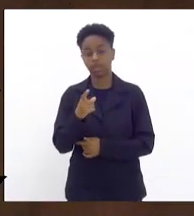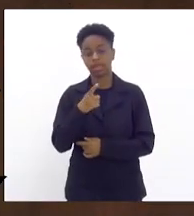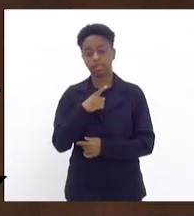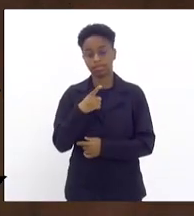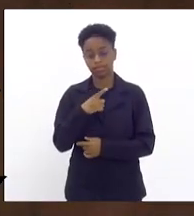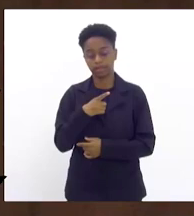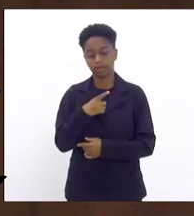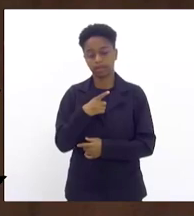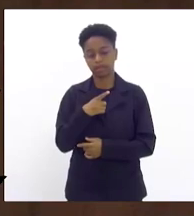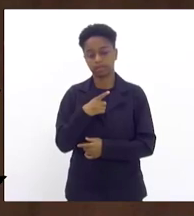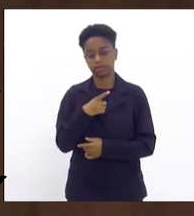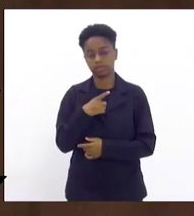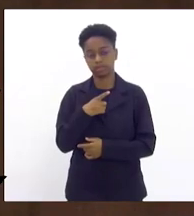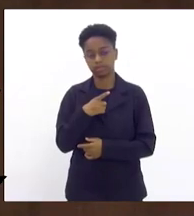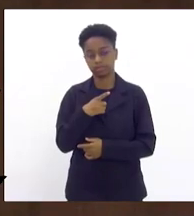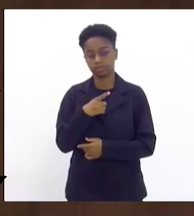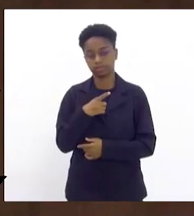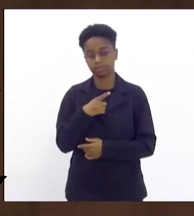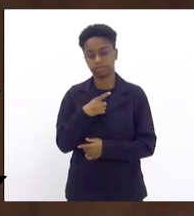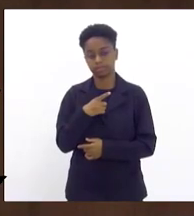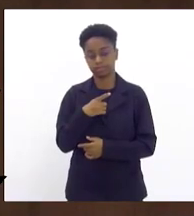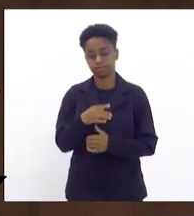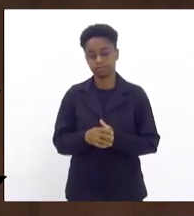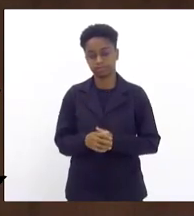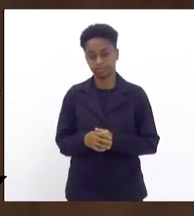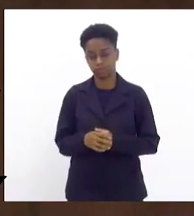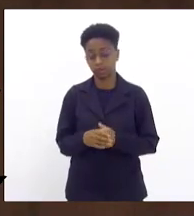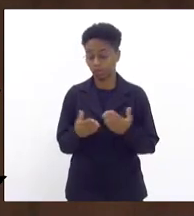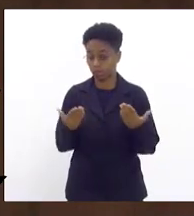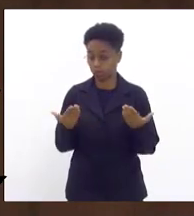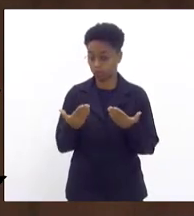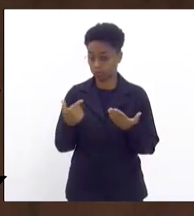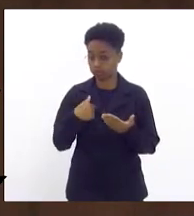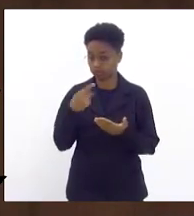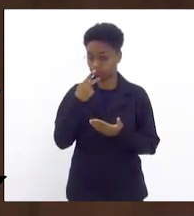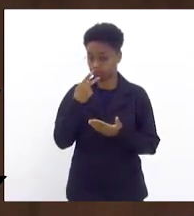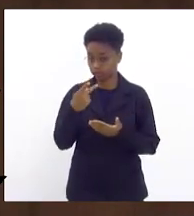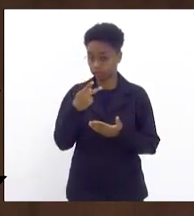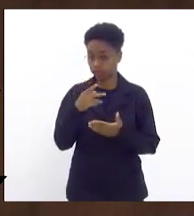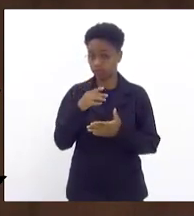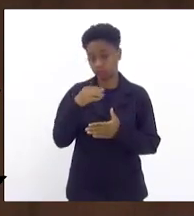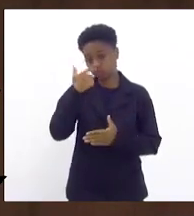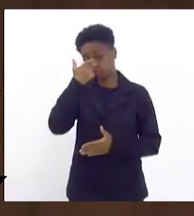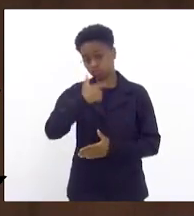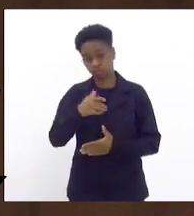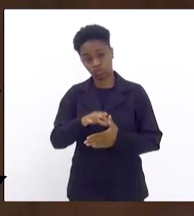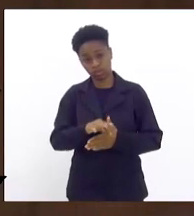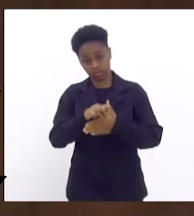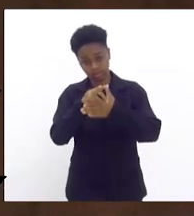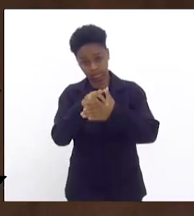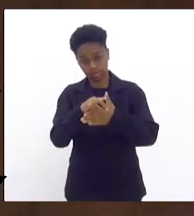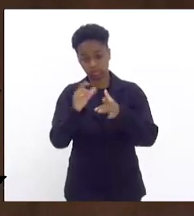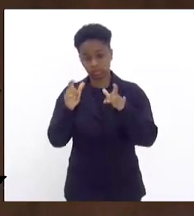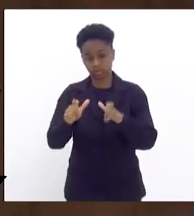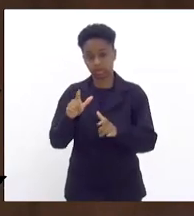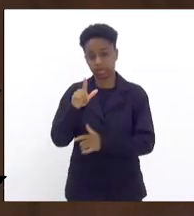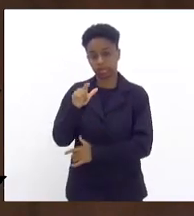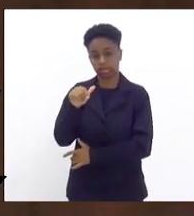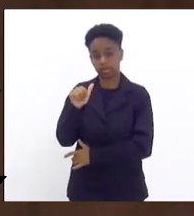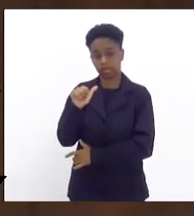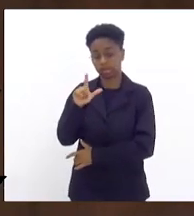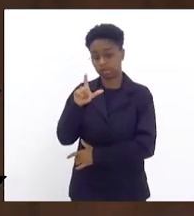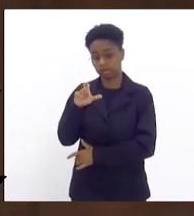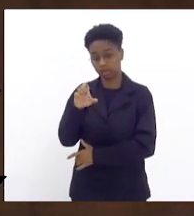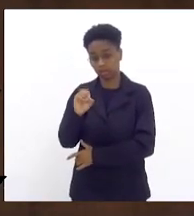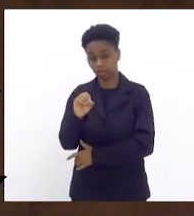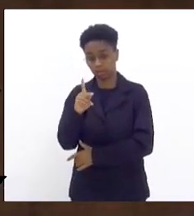processo. Tá, Águas do Rio, estou falando hoje como sua liderança na área da Leopoldina e vou falar somente pelo